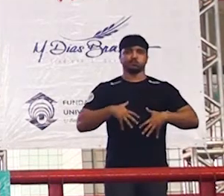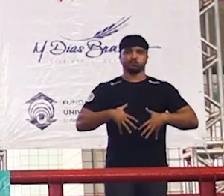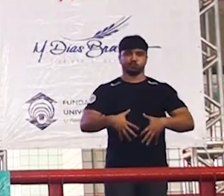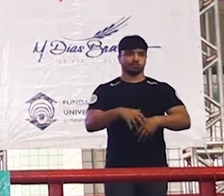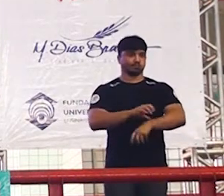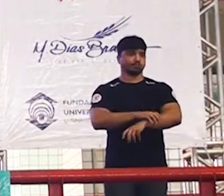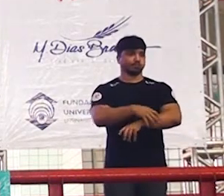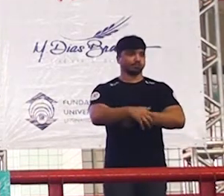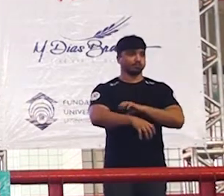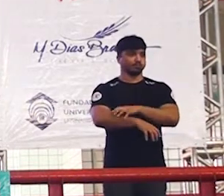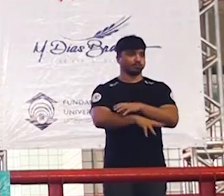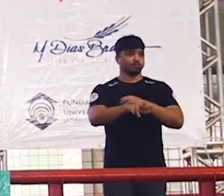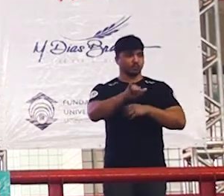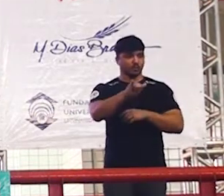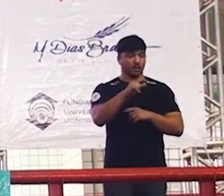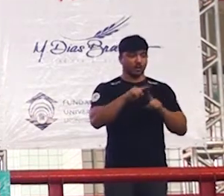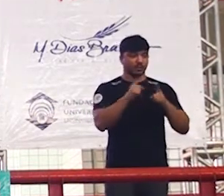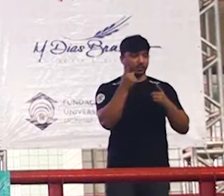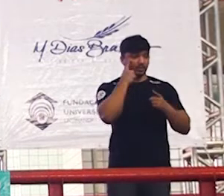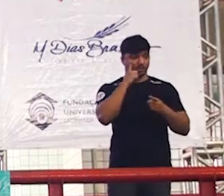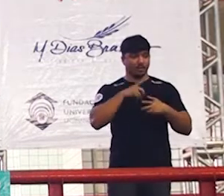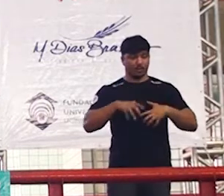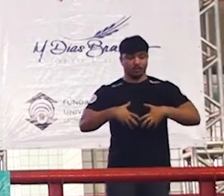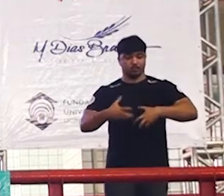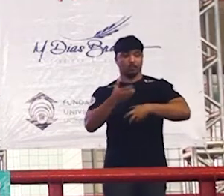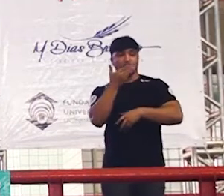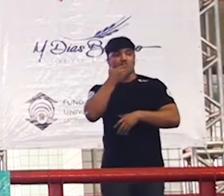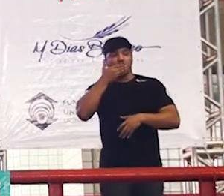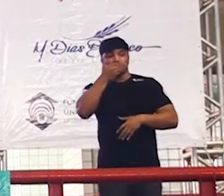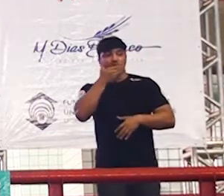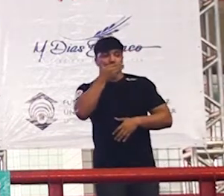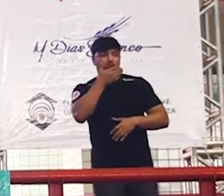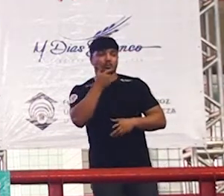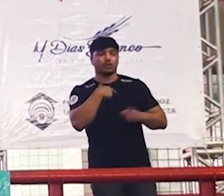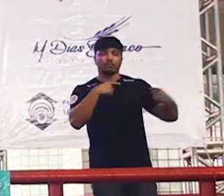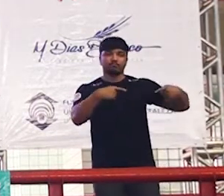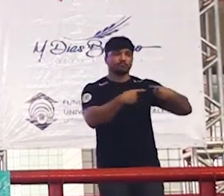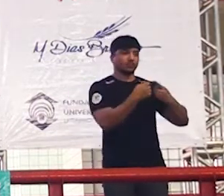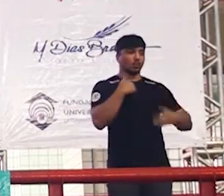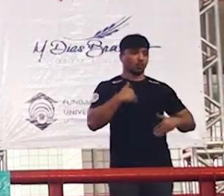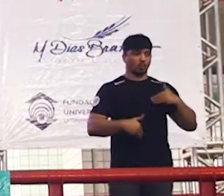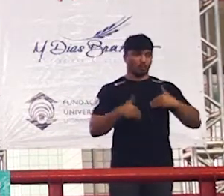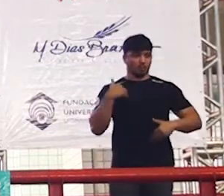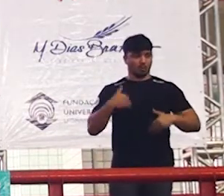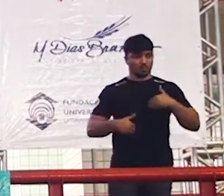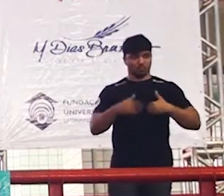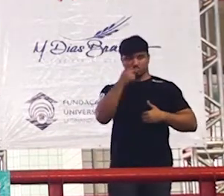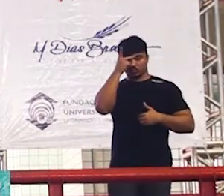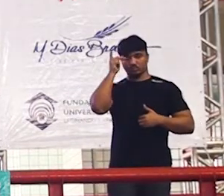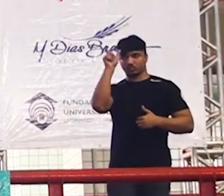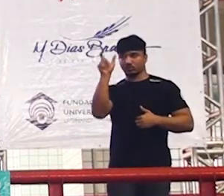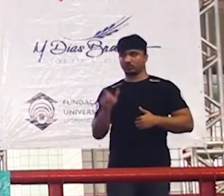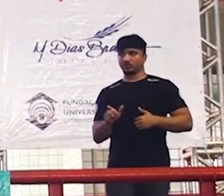Então veja que ele está associando o saco de açúcar à imagem corporal.